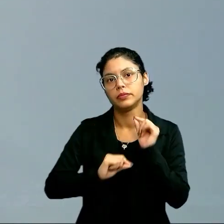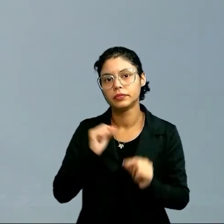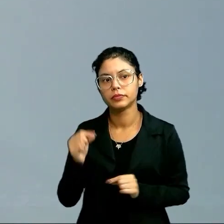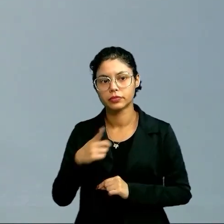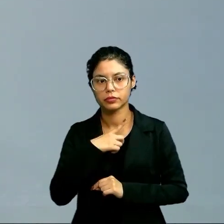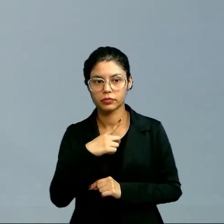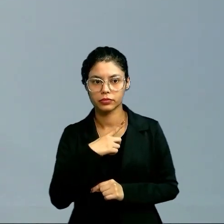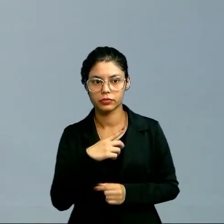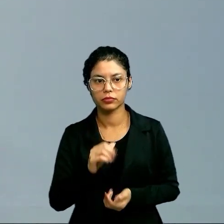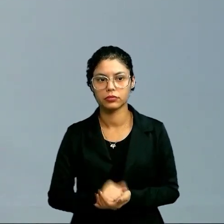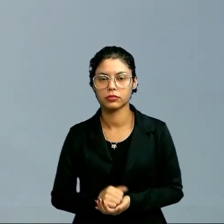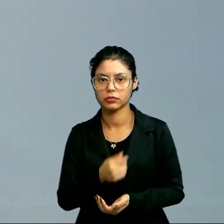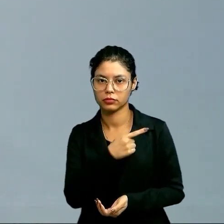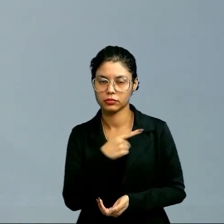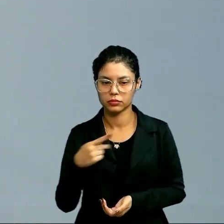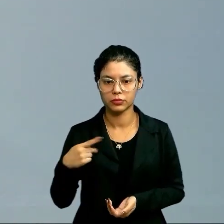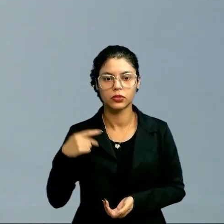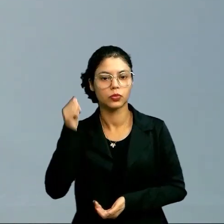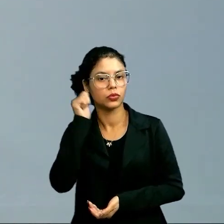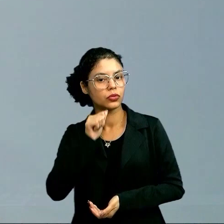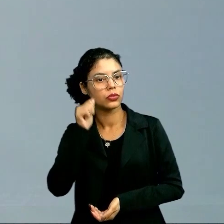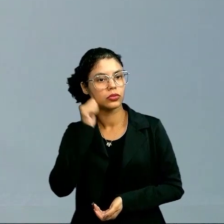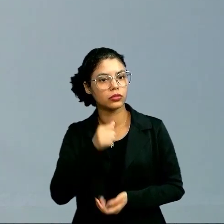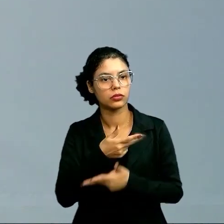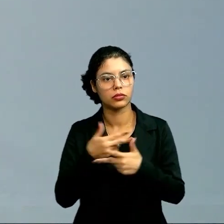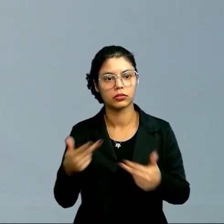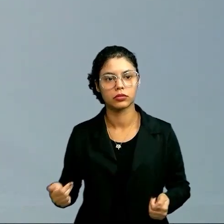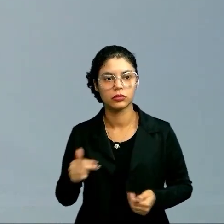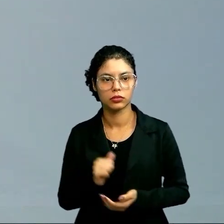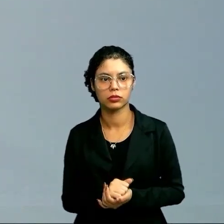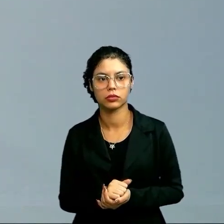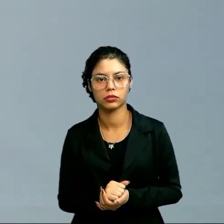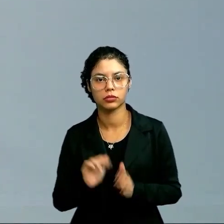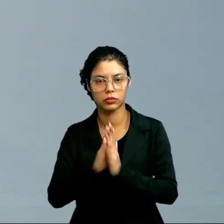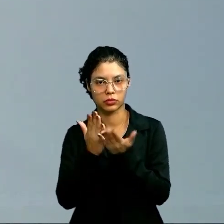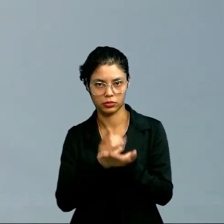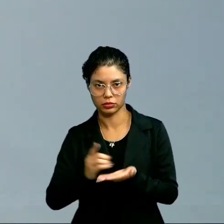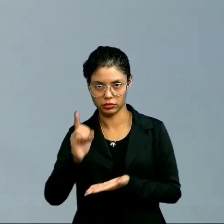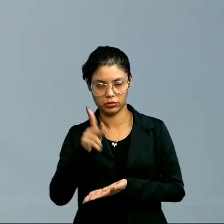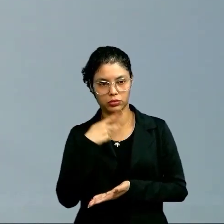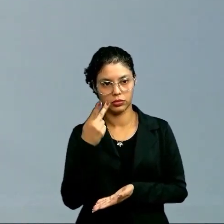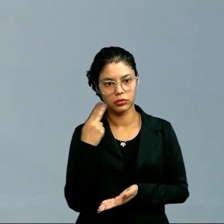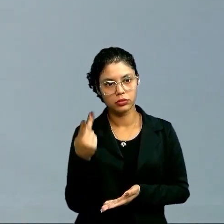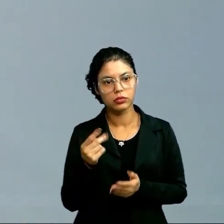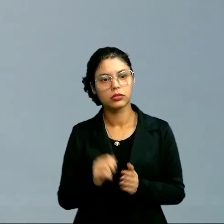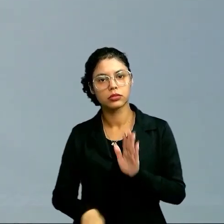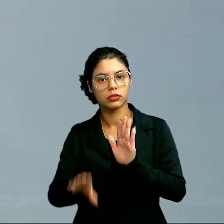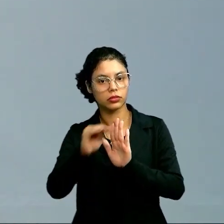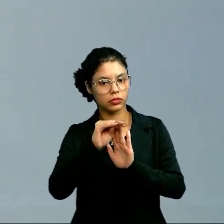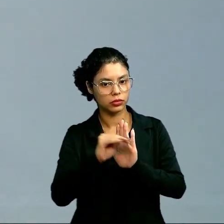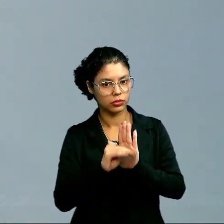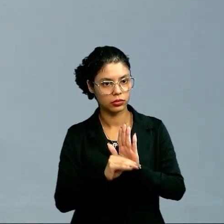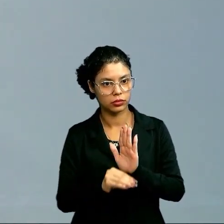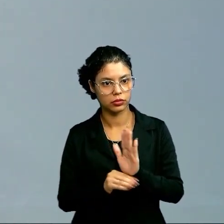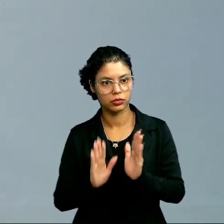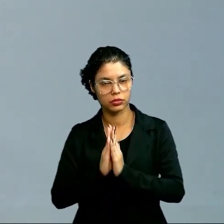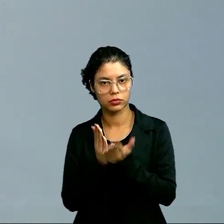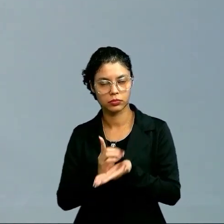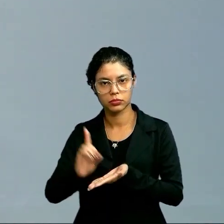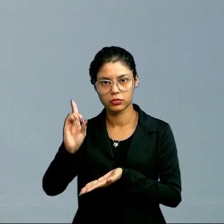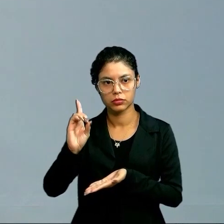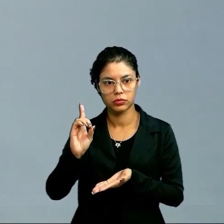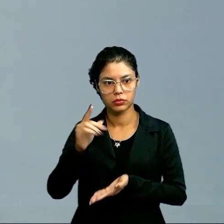ter pastoras nas igrejas é uma coisa que vai contra a Bíblia, porque a Bíblia estabelece pastores e